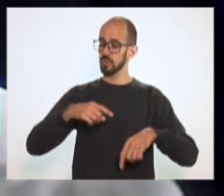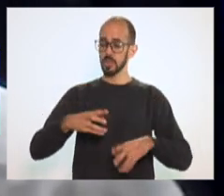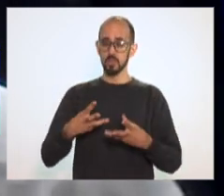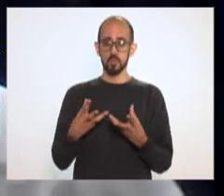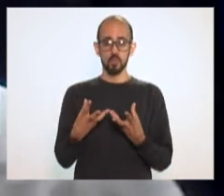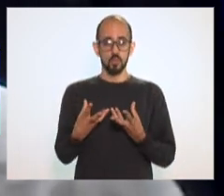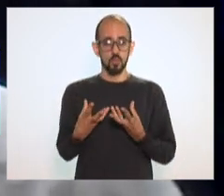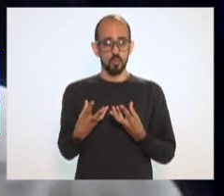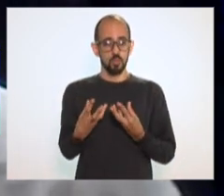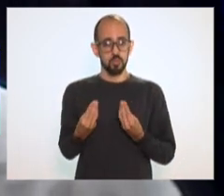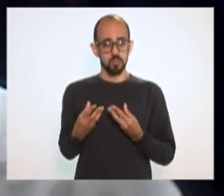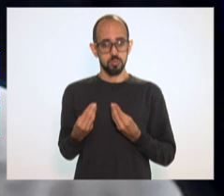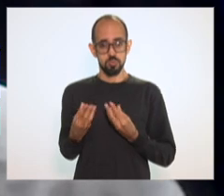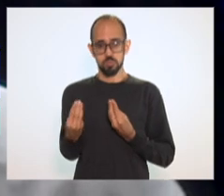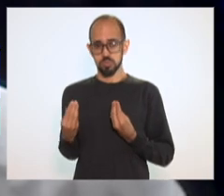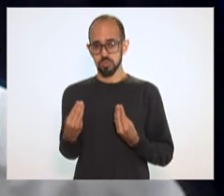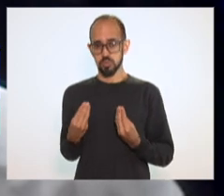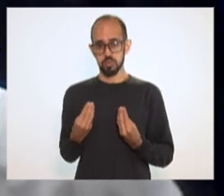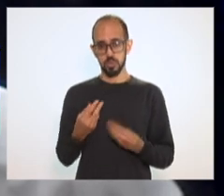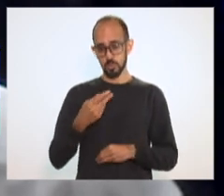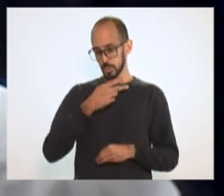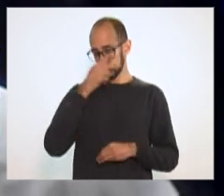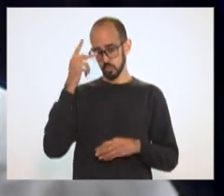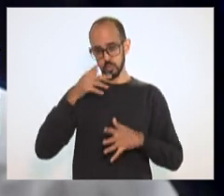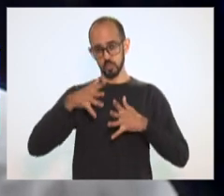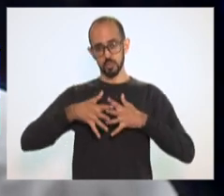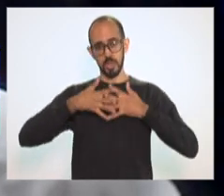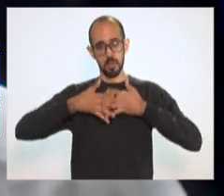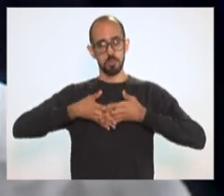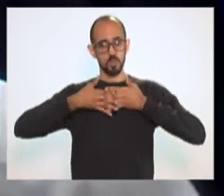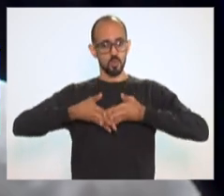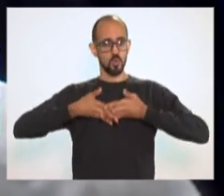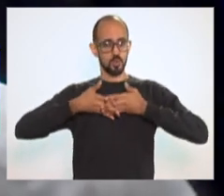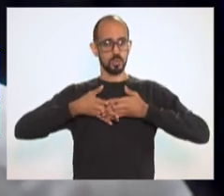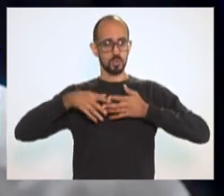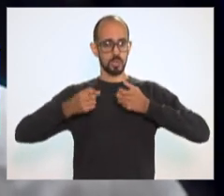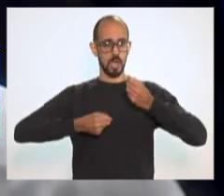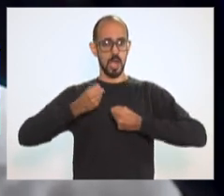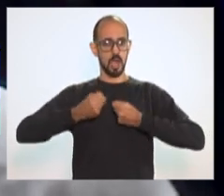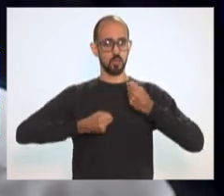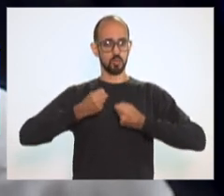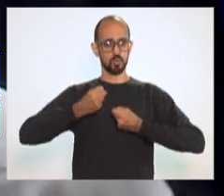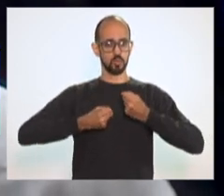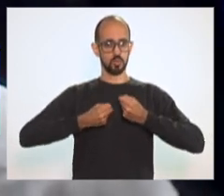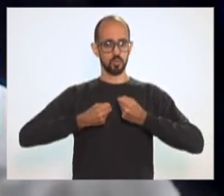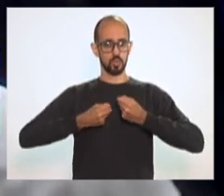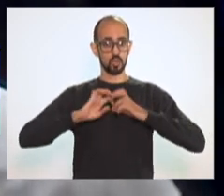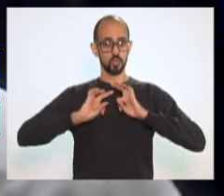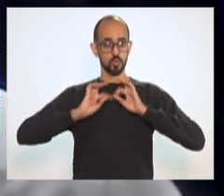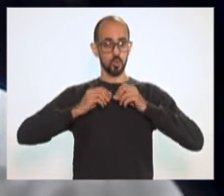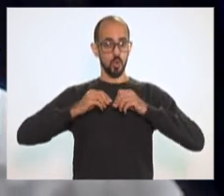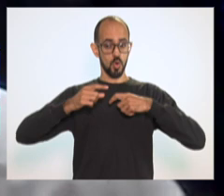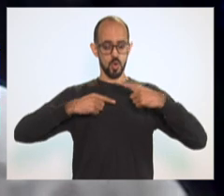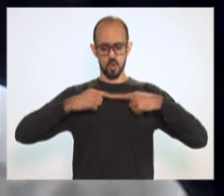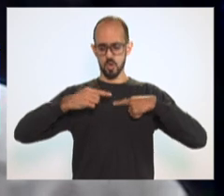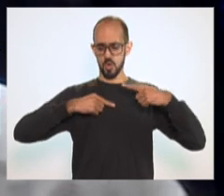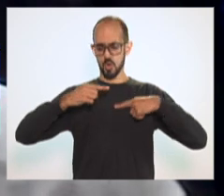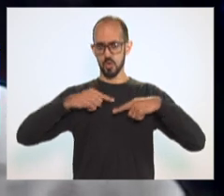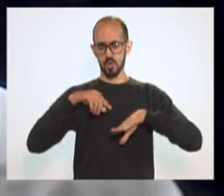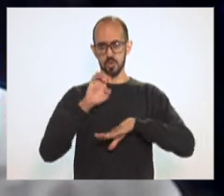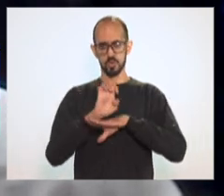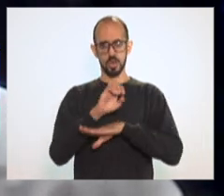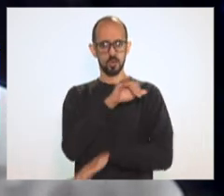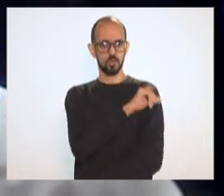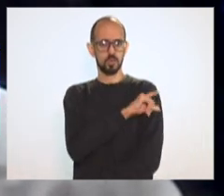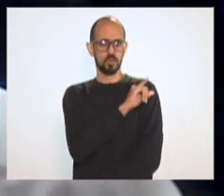de pessoas caminhões e de veículos ouso afirmar que de todas as rodovias do Estado talvez seja